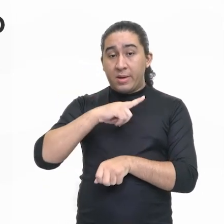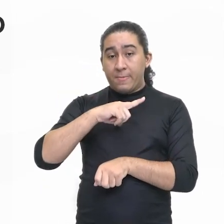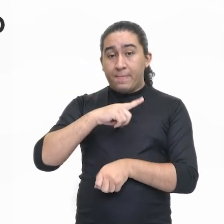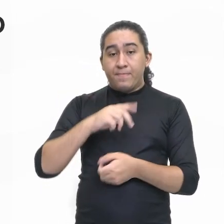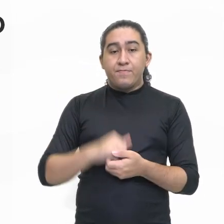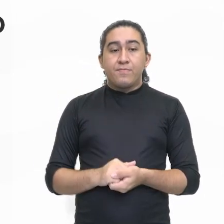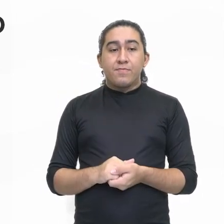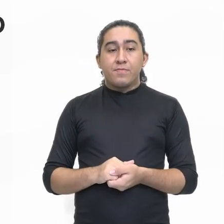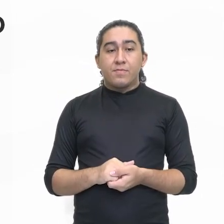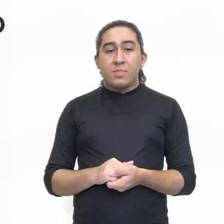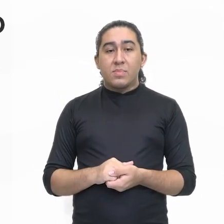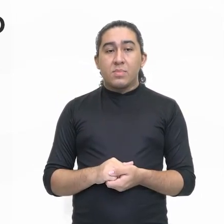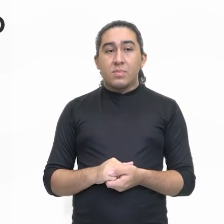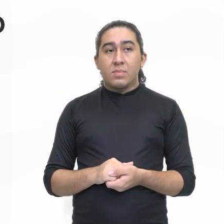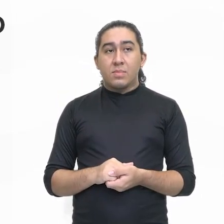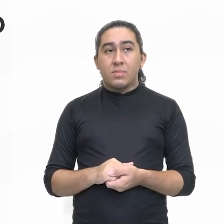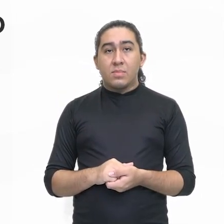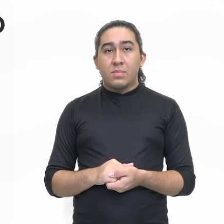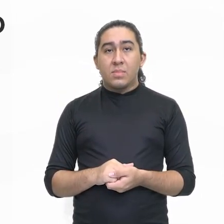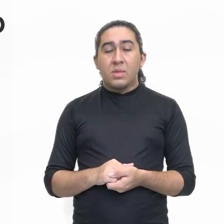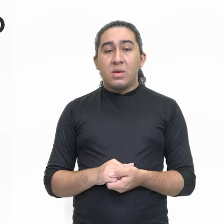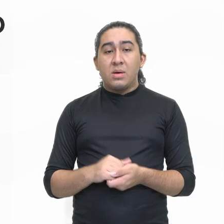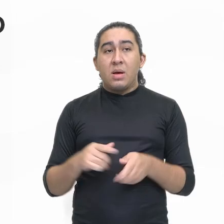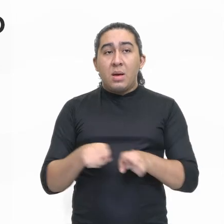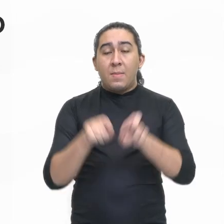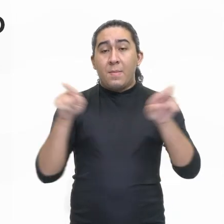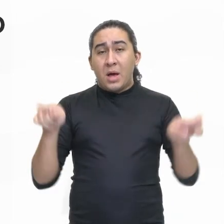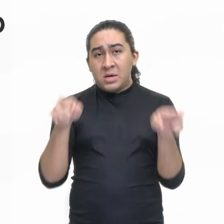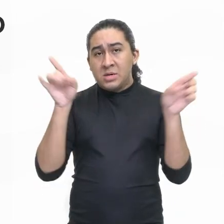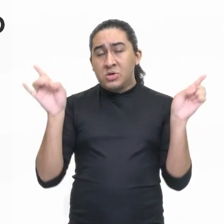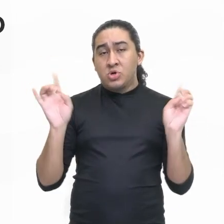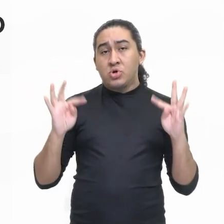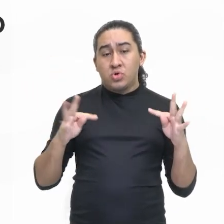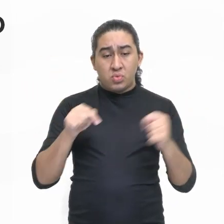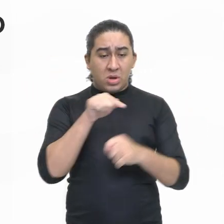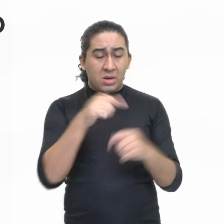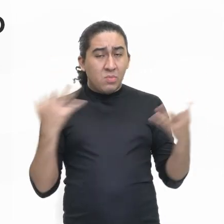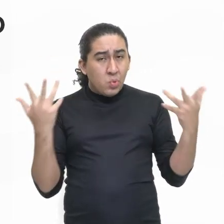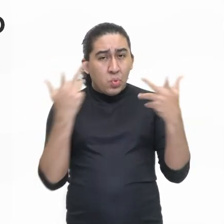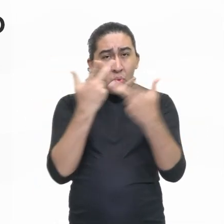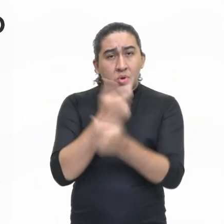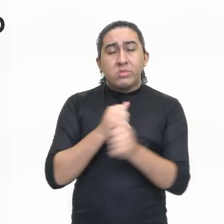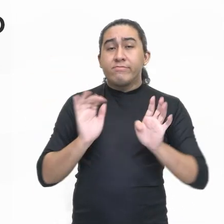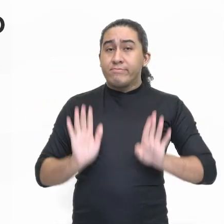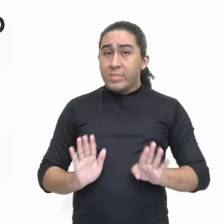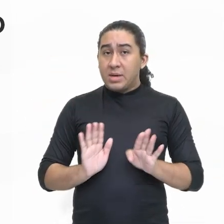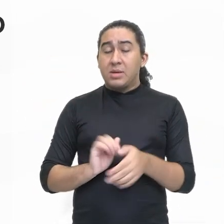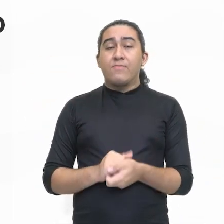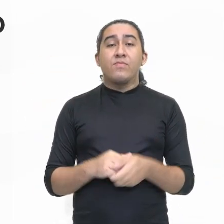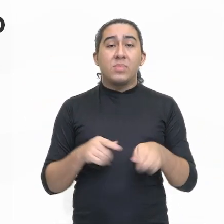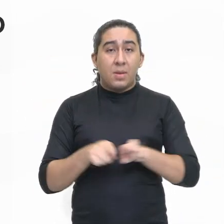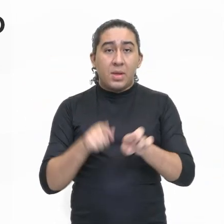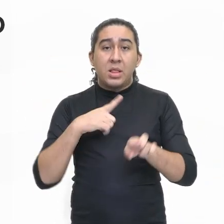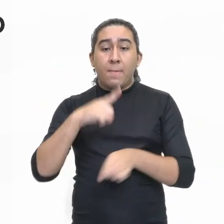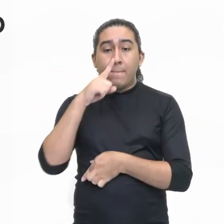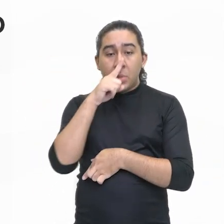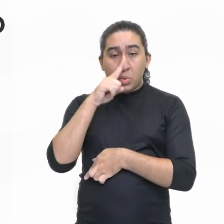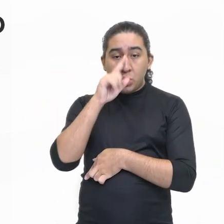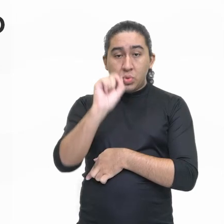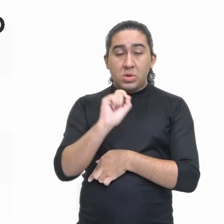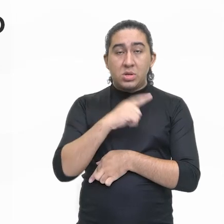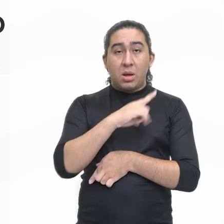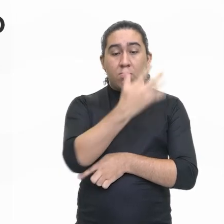Mas nem tudo são flores, né? Nas nossas informações também tem as ameaças. Desmatamento e